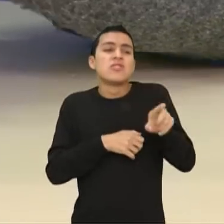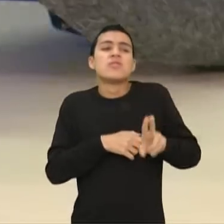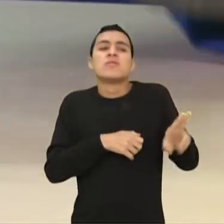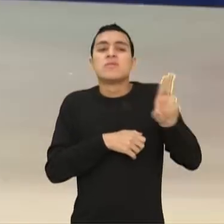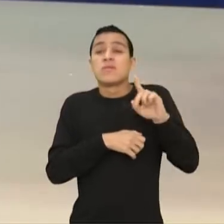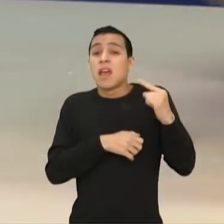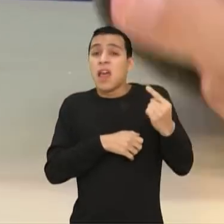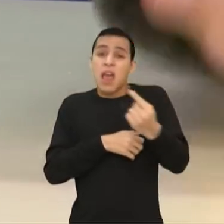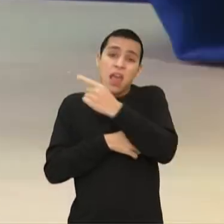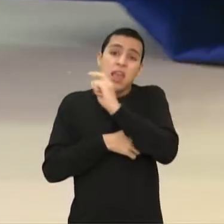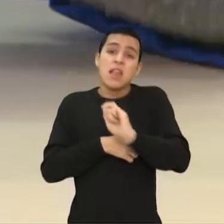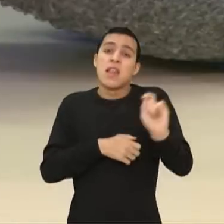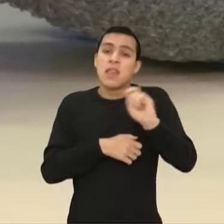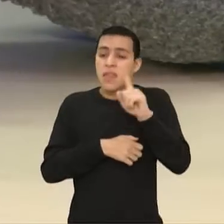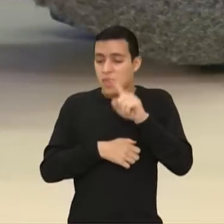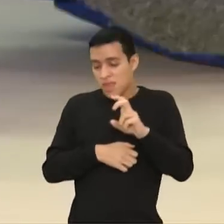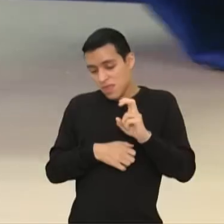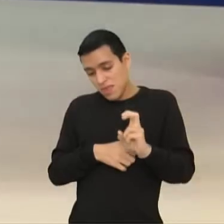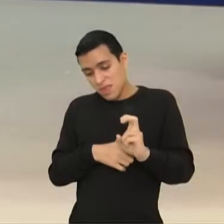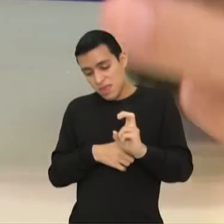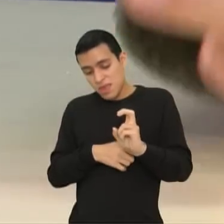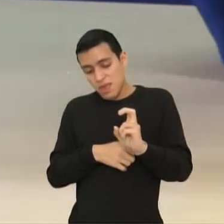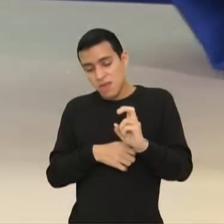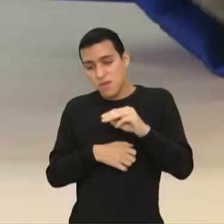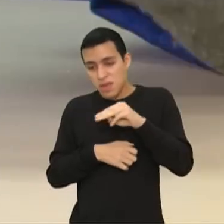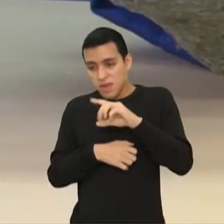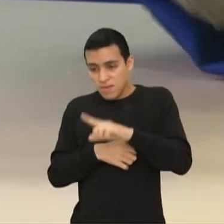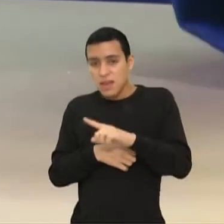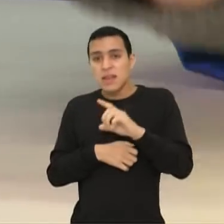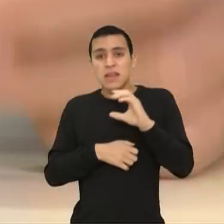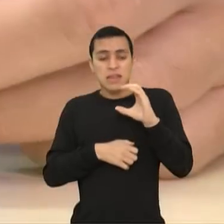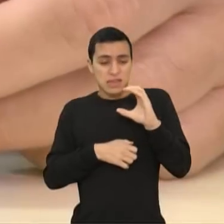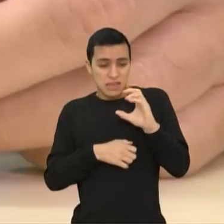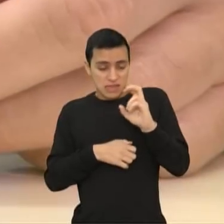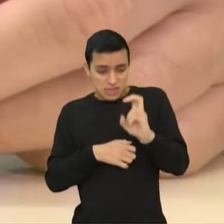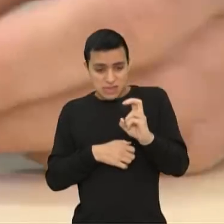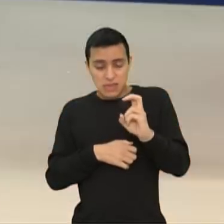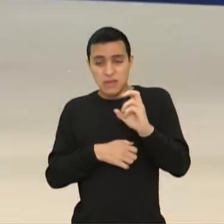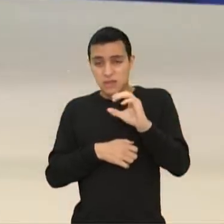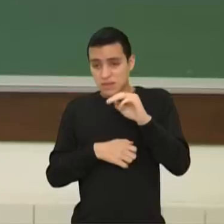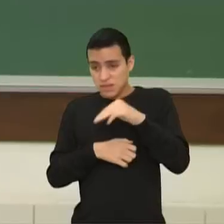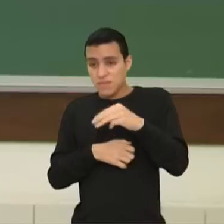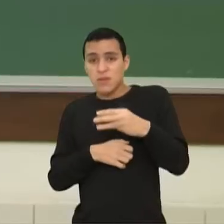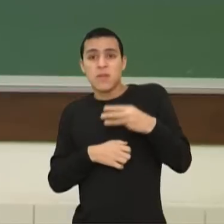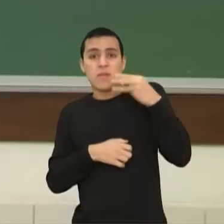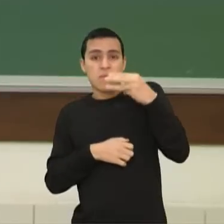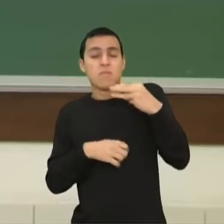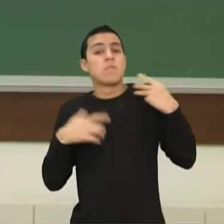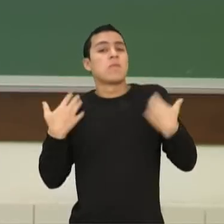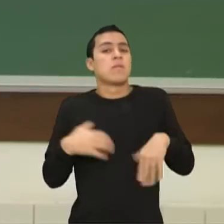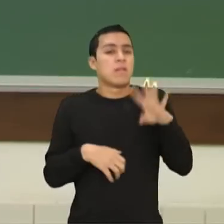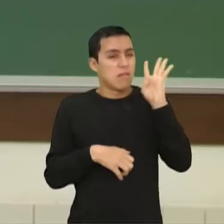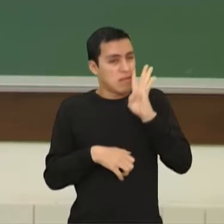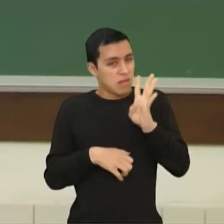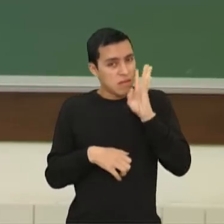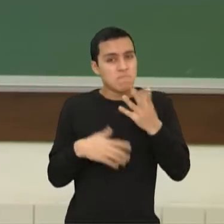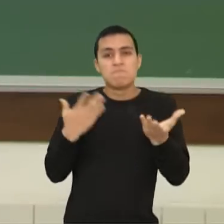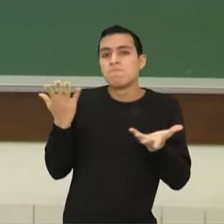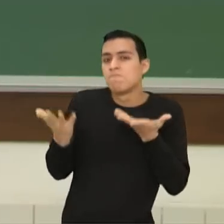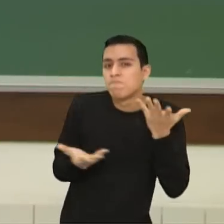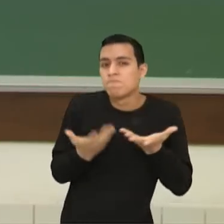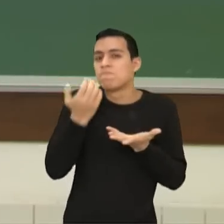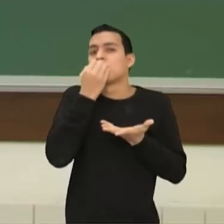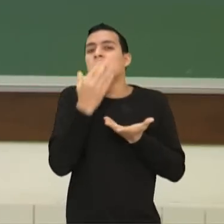no quadro negro, 5 ml, 5 centímetros cúbicos. Legal, né? Como é bom fazer